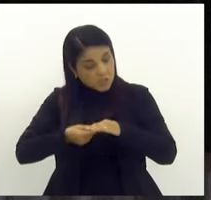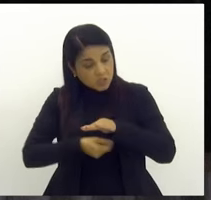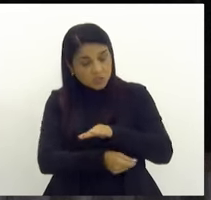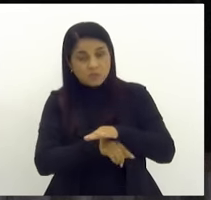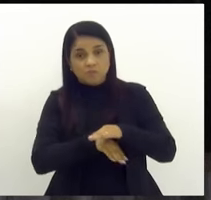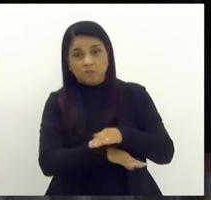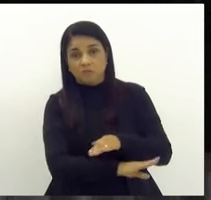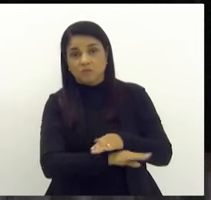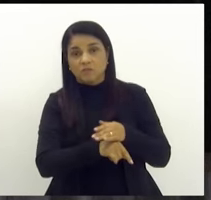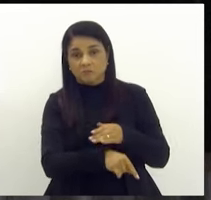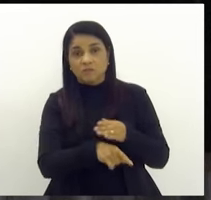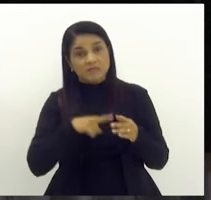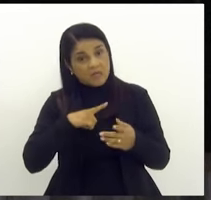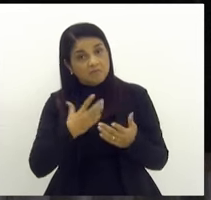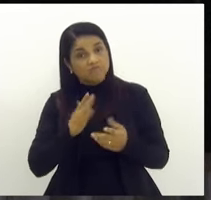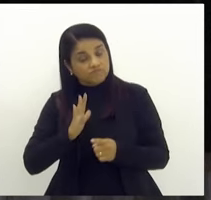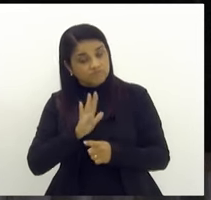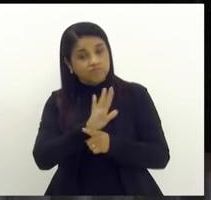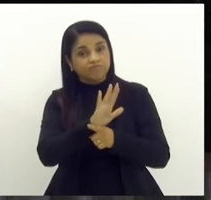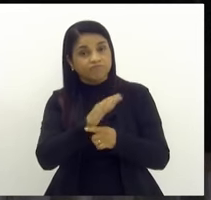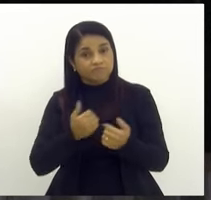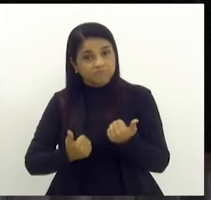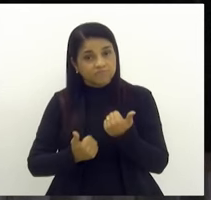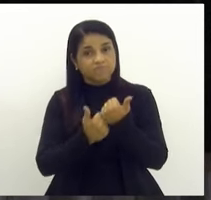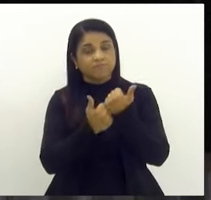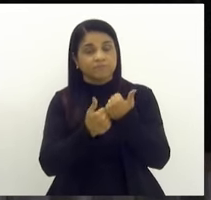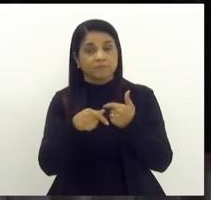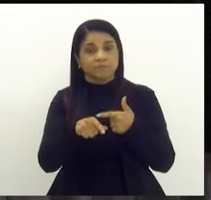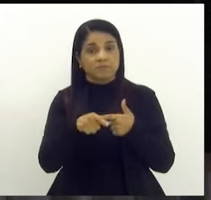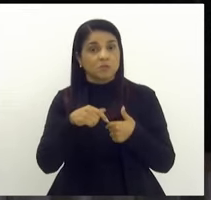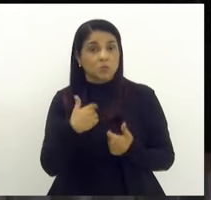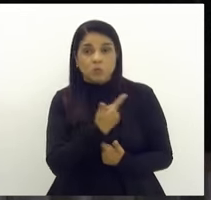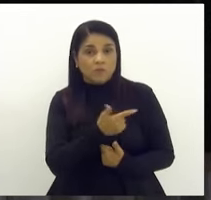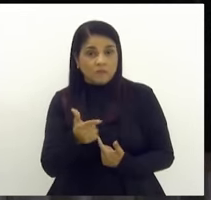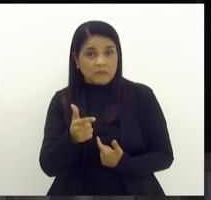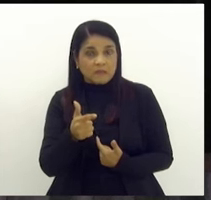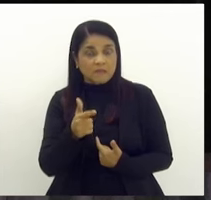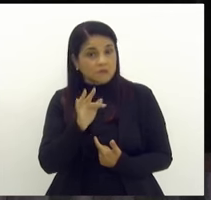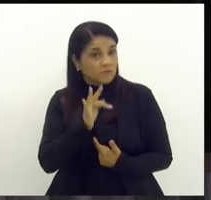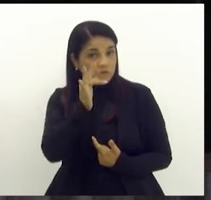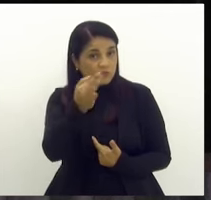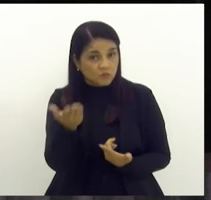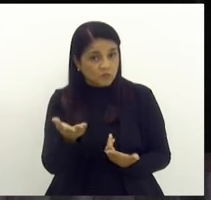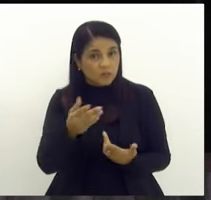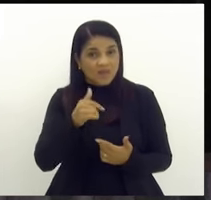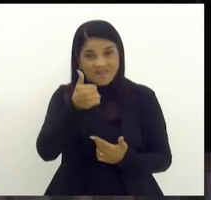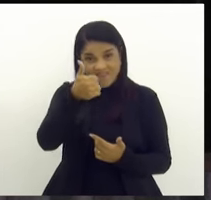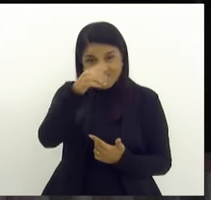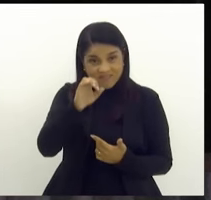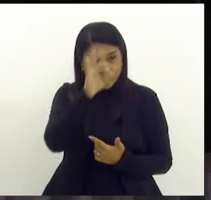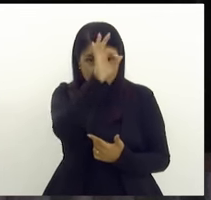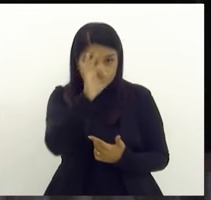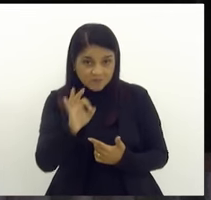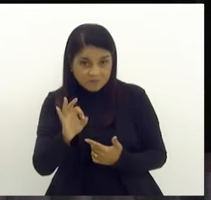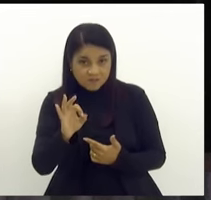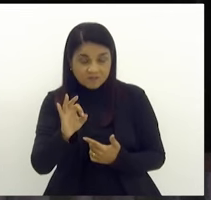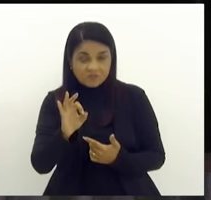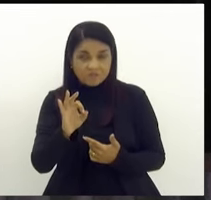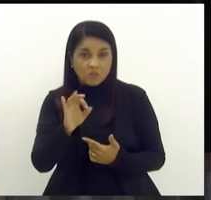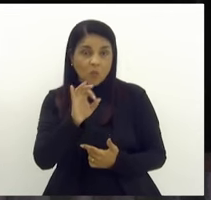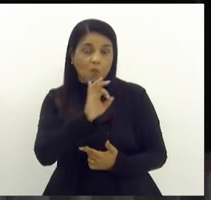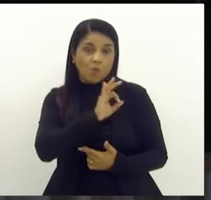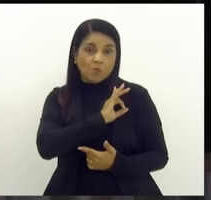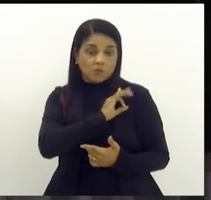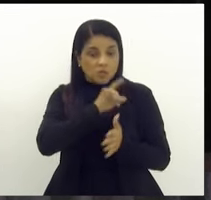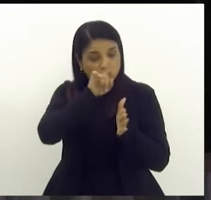que quer ter o Amparo e não vai ter o Amparo porque a a cada 10% que o policial ele ele